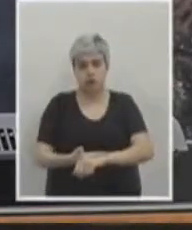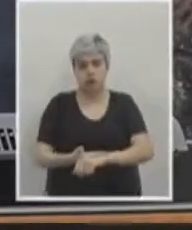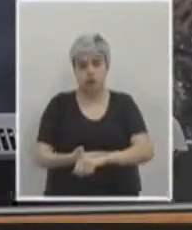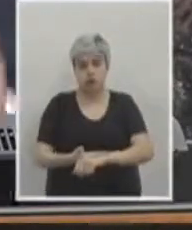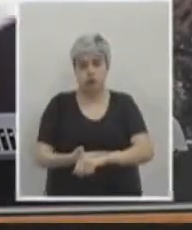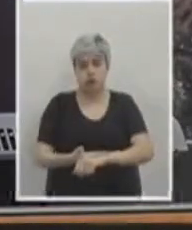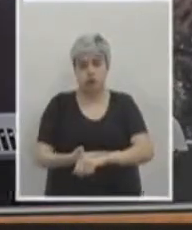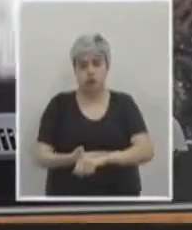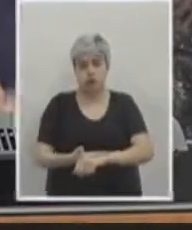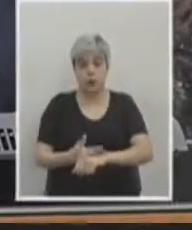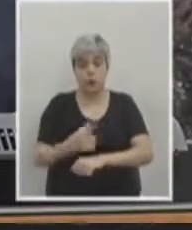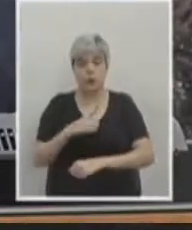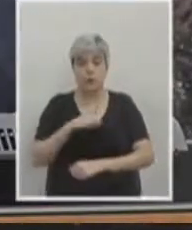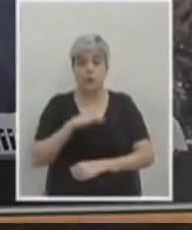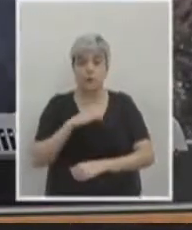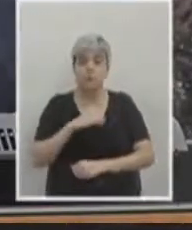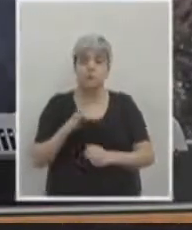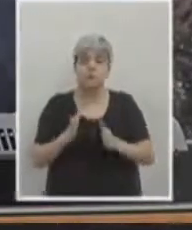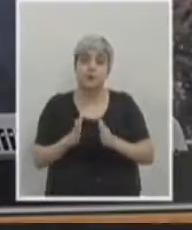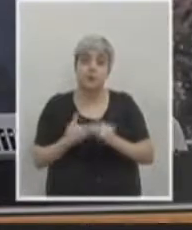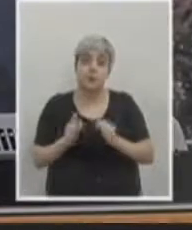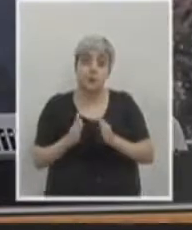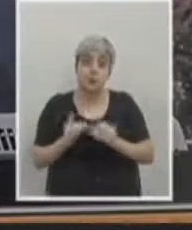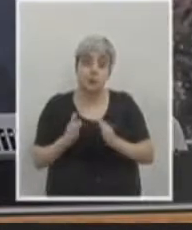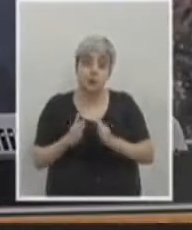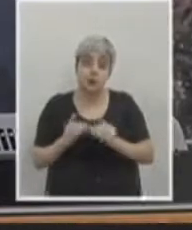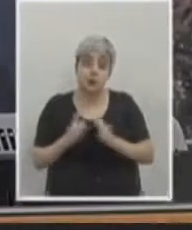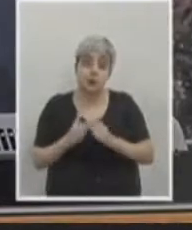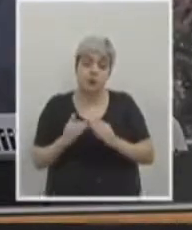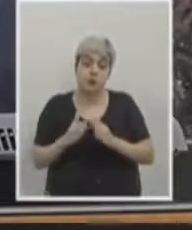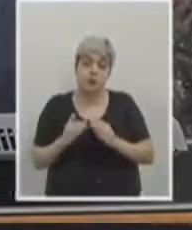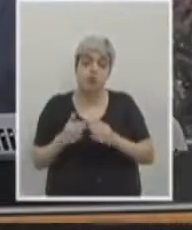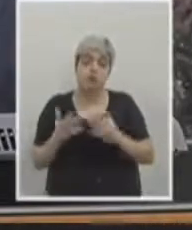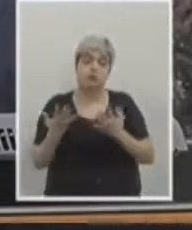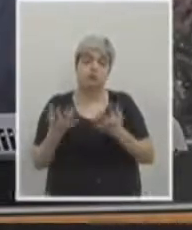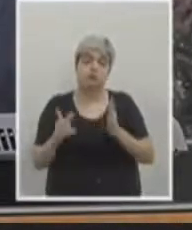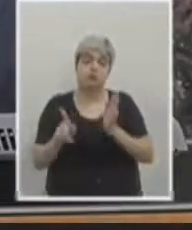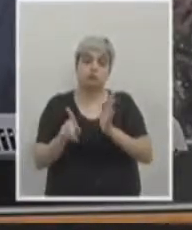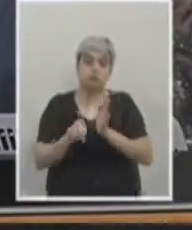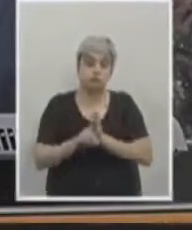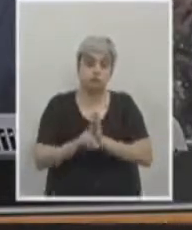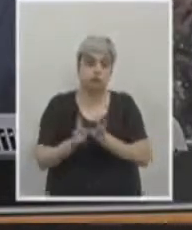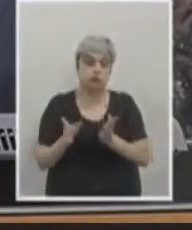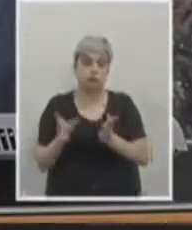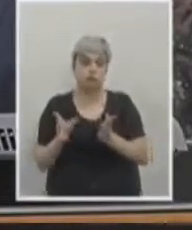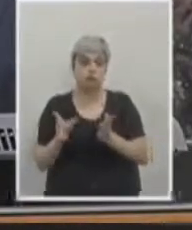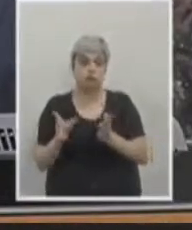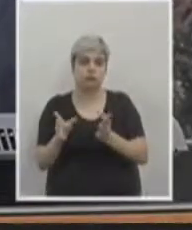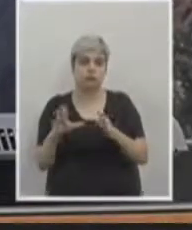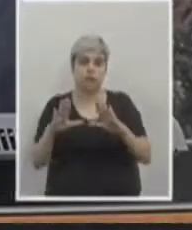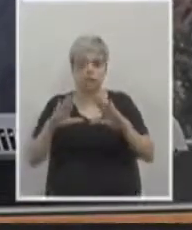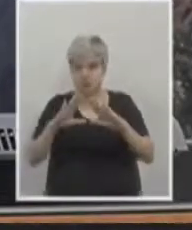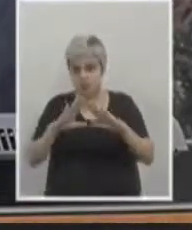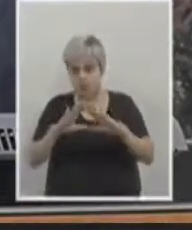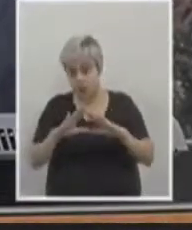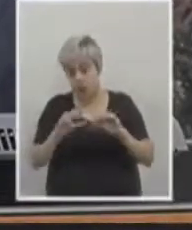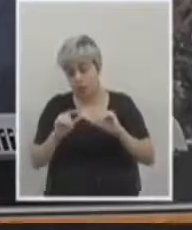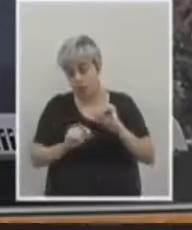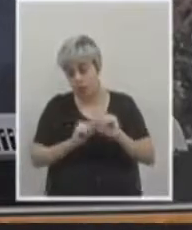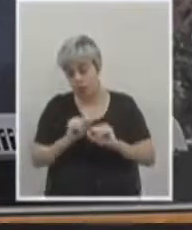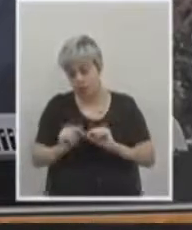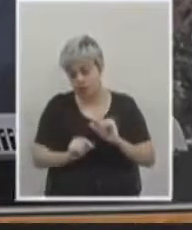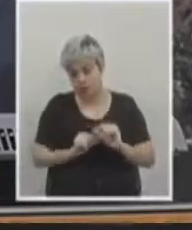ali um pedido de parecer à Procuradoria da Assembleia, deputados, sobre